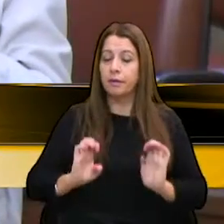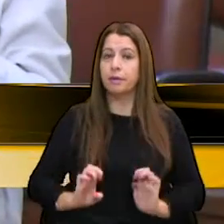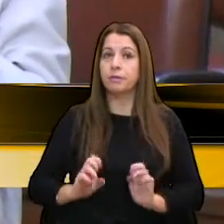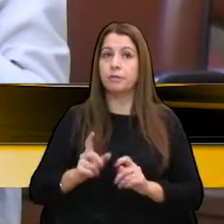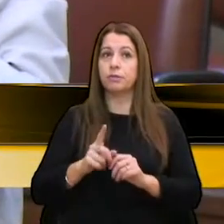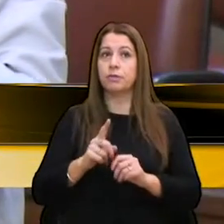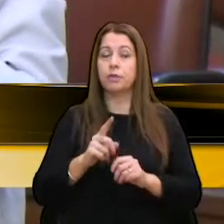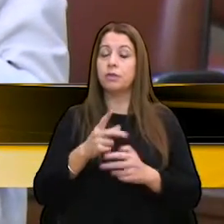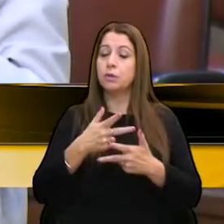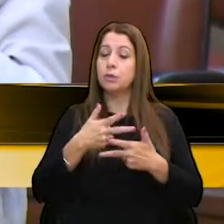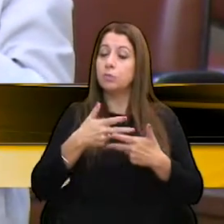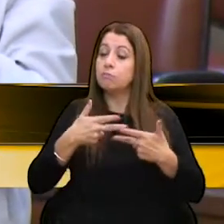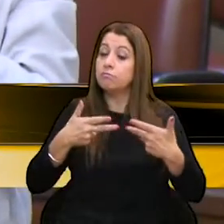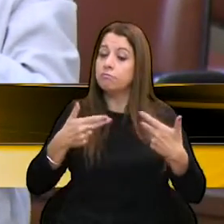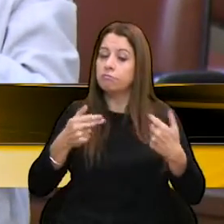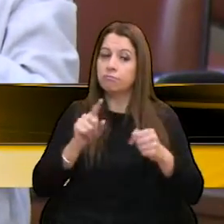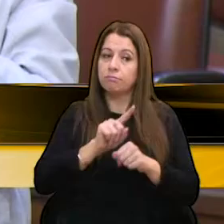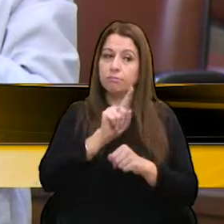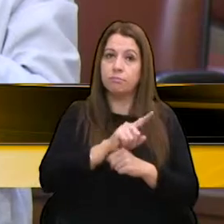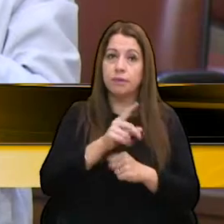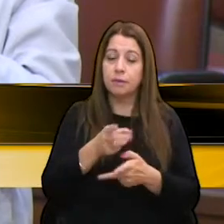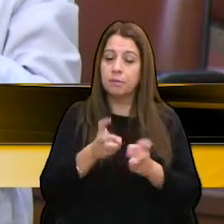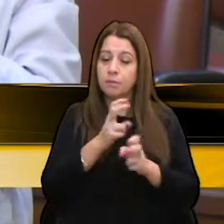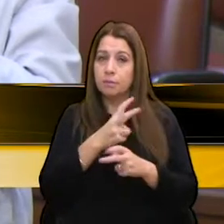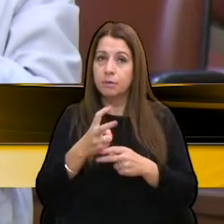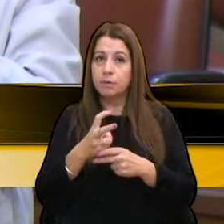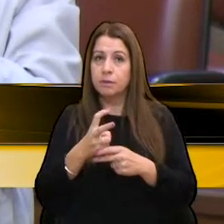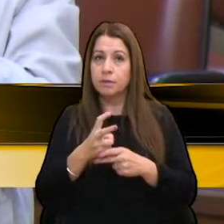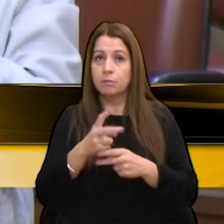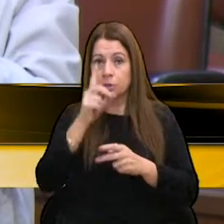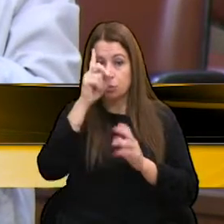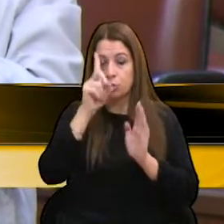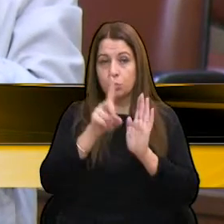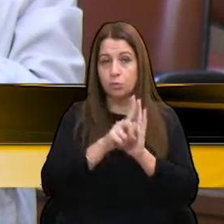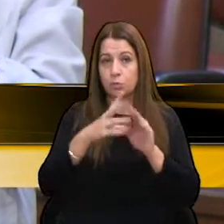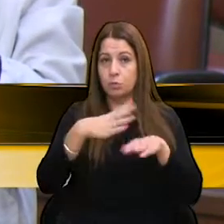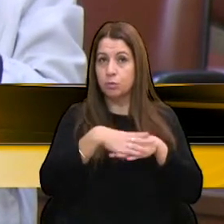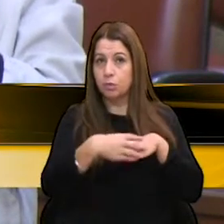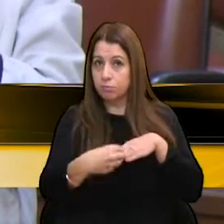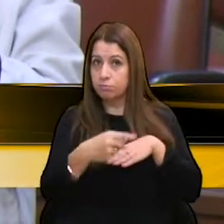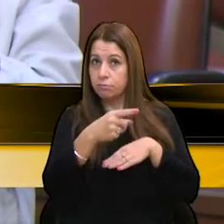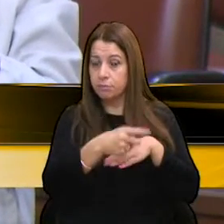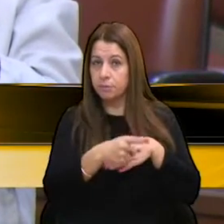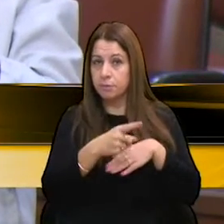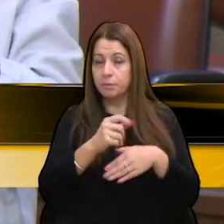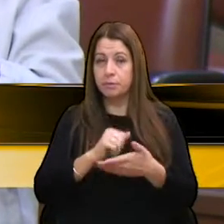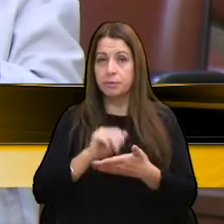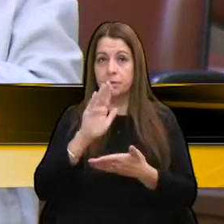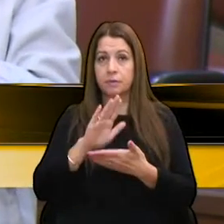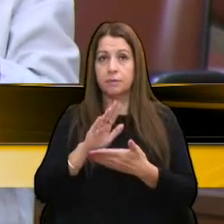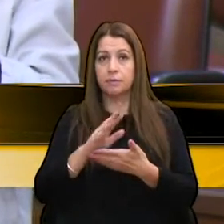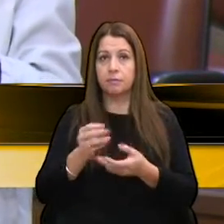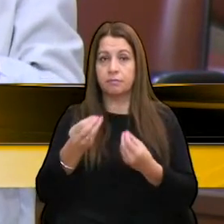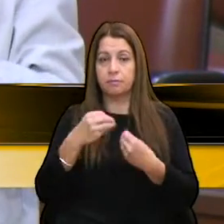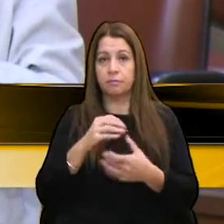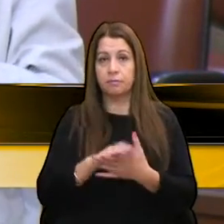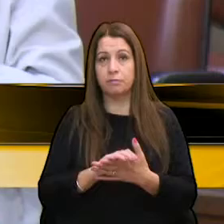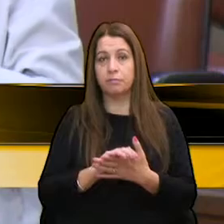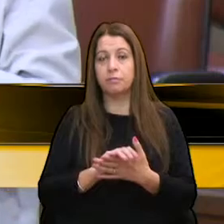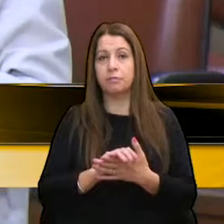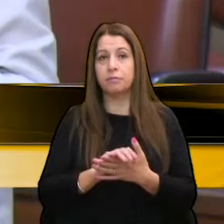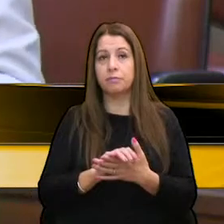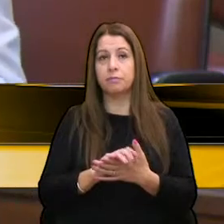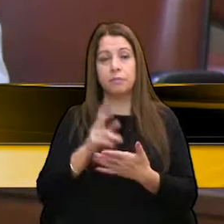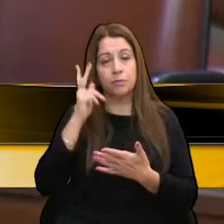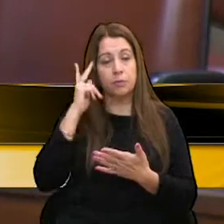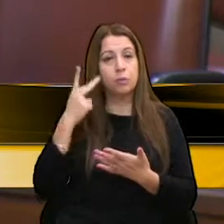de discretamente identificarem a proprietária do calçado e essa fazer a devida devolução. Então,